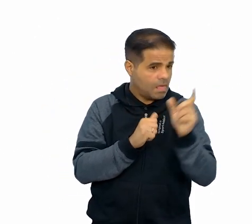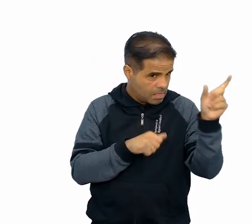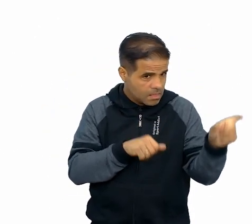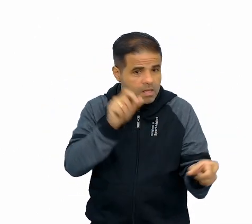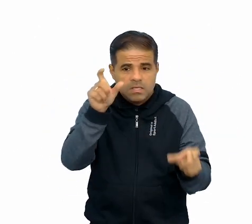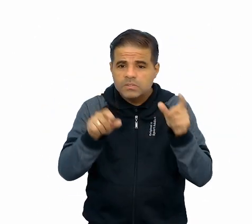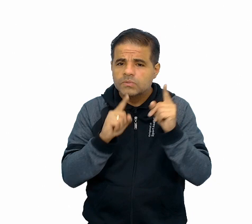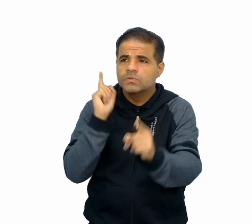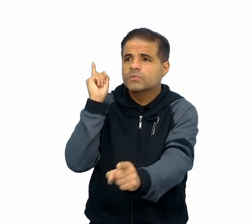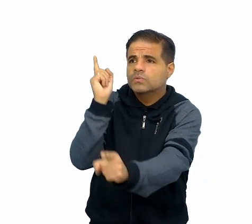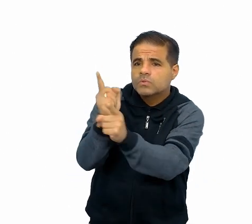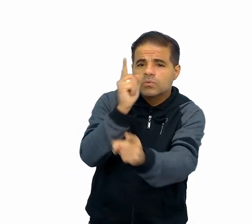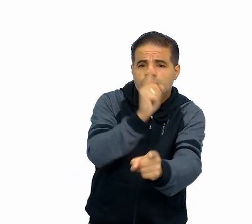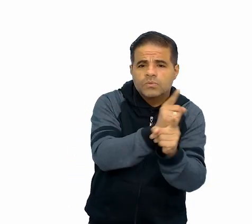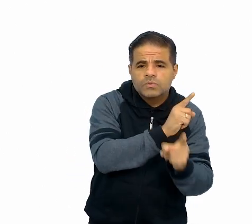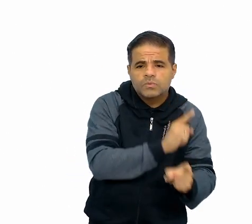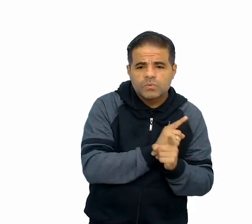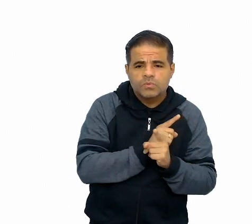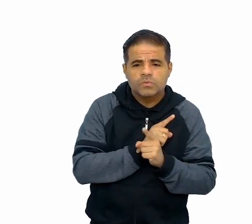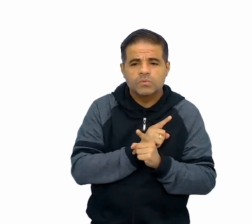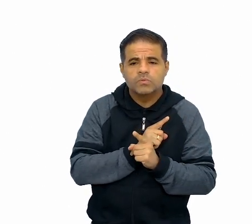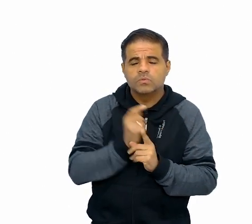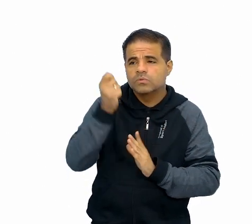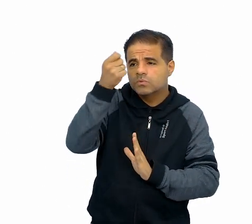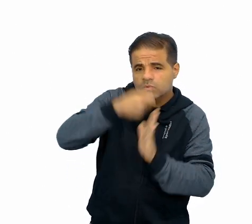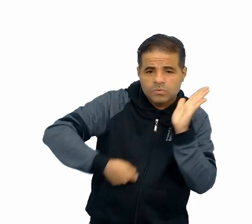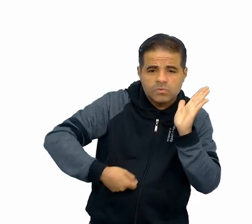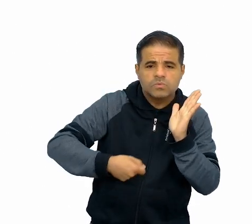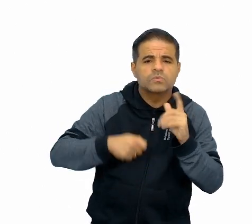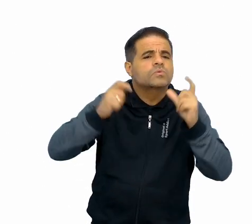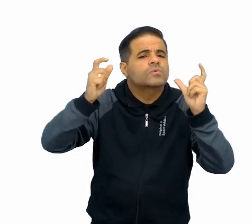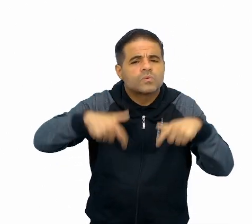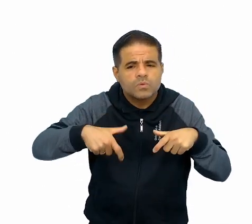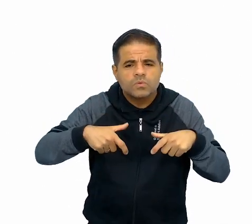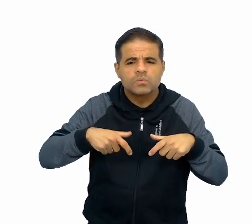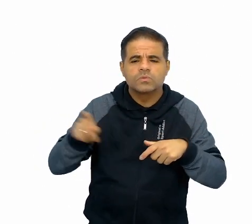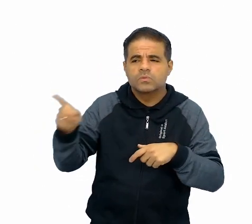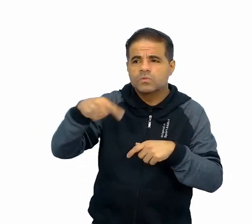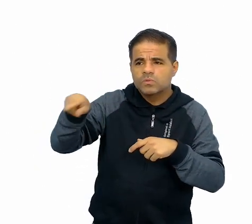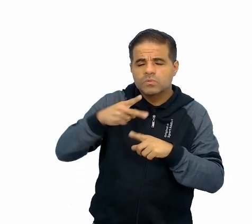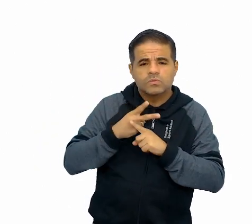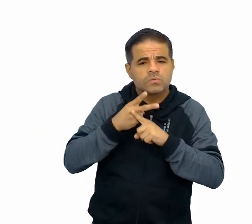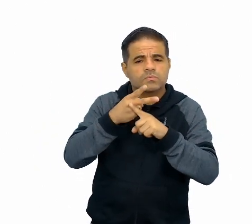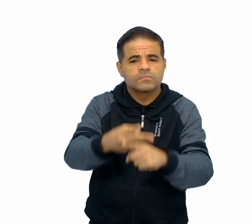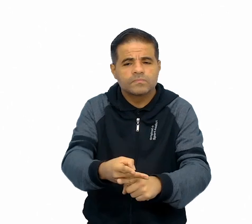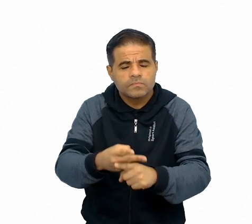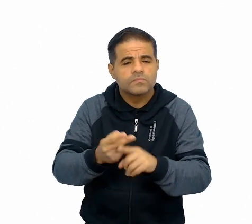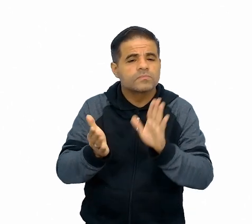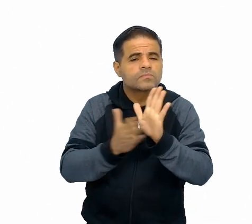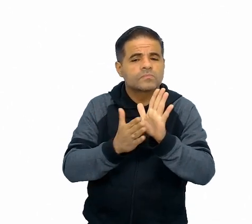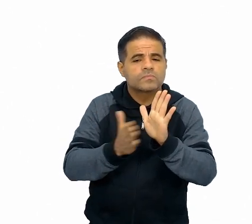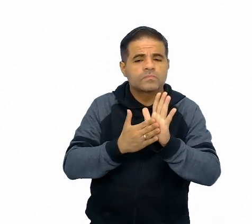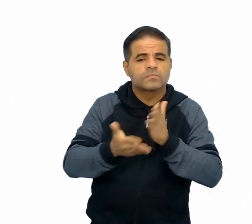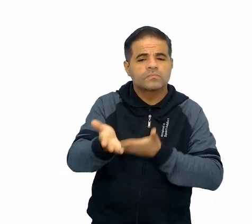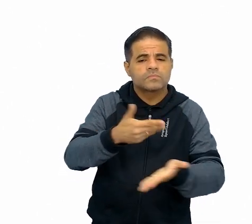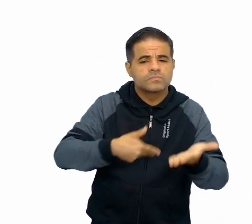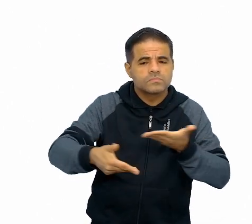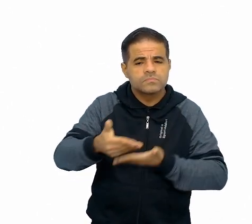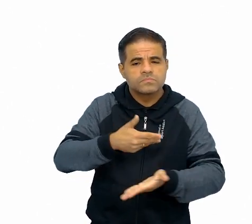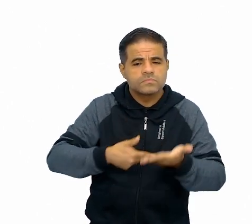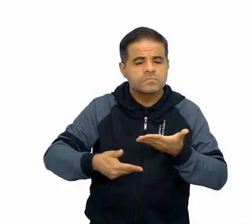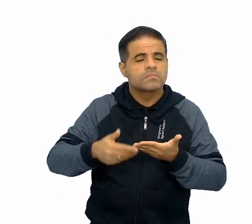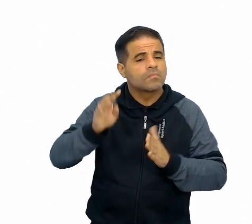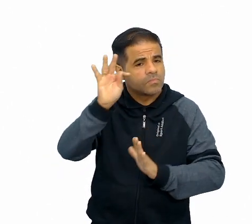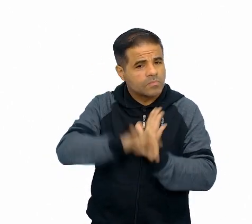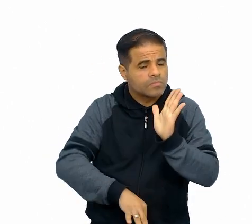descobrir o que está escrito, né? Onde está escrito o que eles buscam. E ao estabelecer essa relação entre